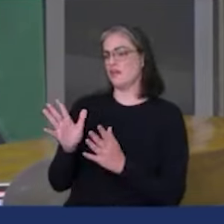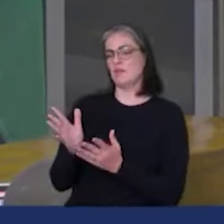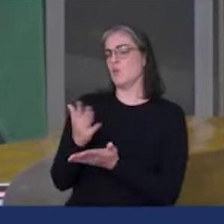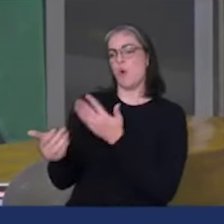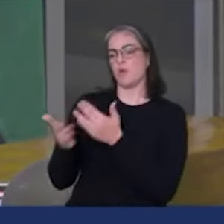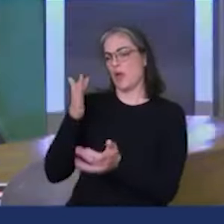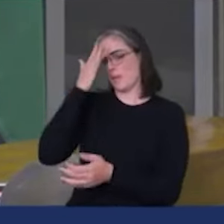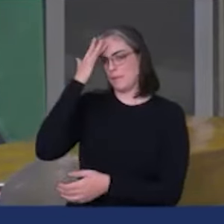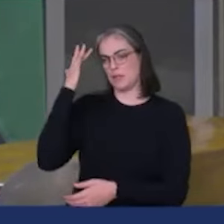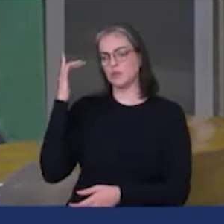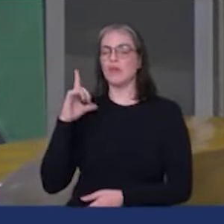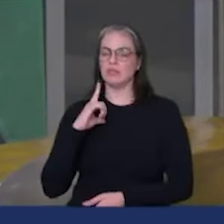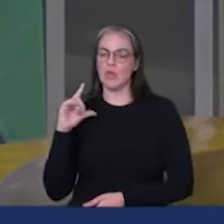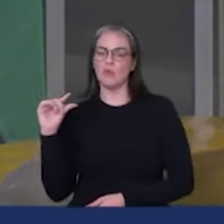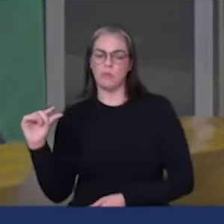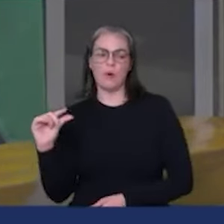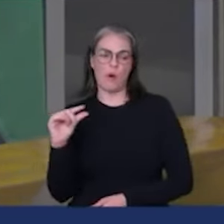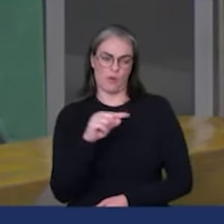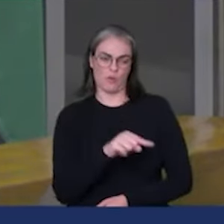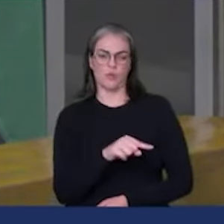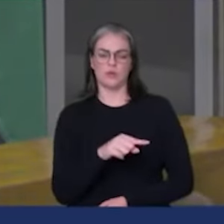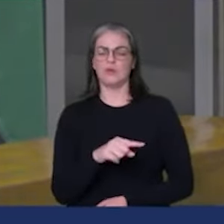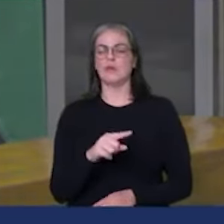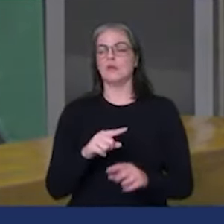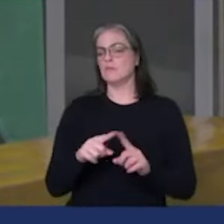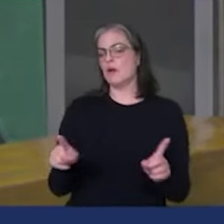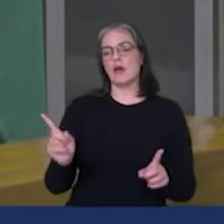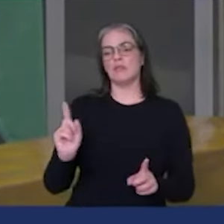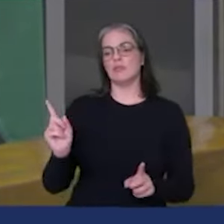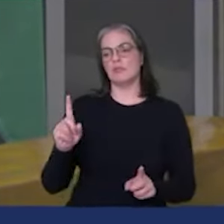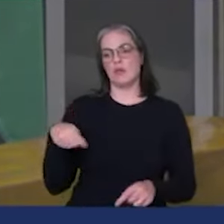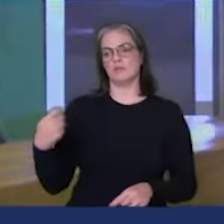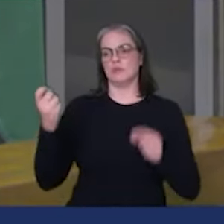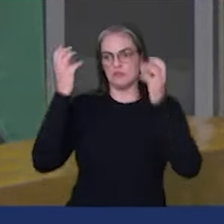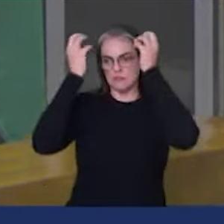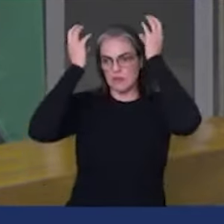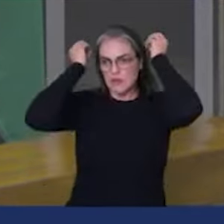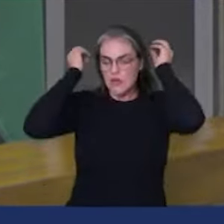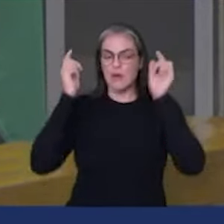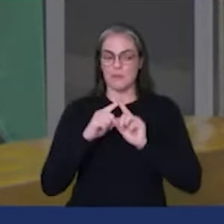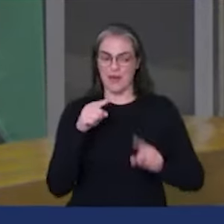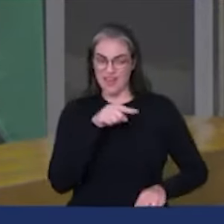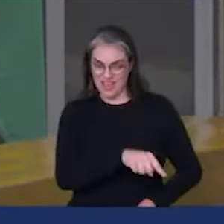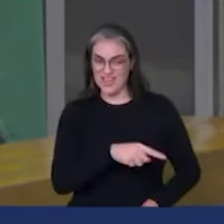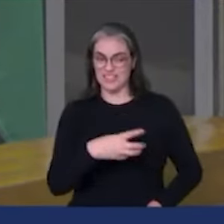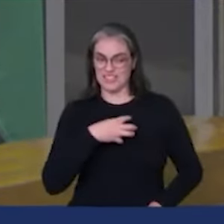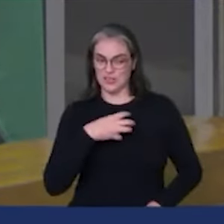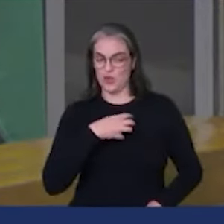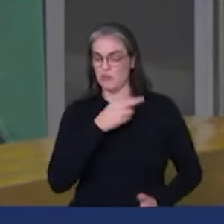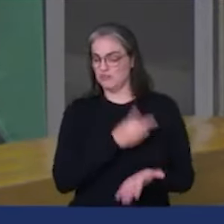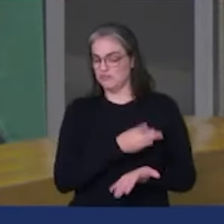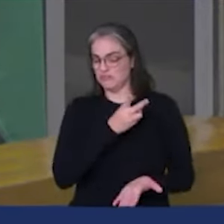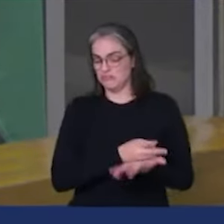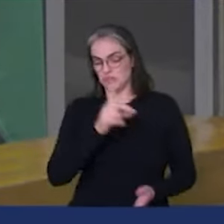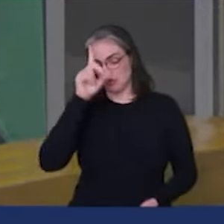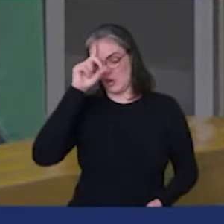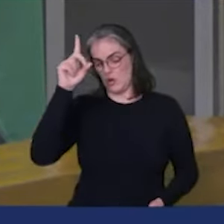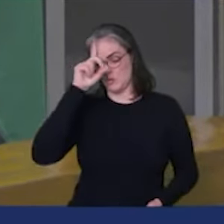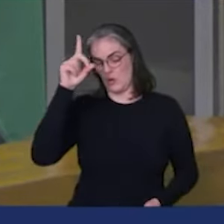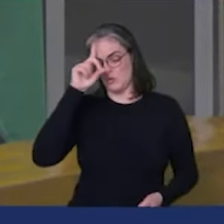que você tenha o transtorno. Porém, no TDAH, os sintomas são crônicos, permanentes, diários, em